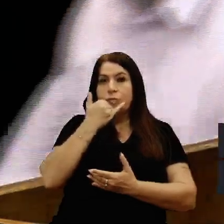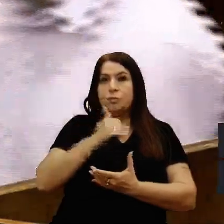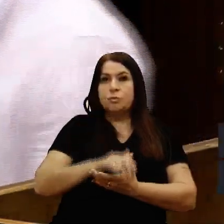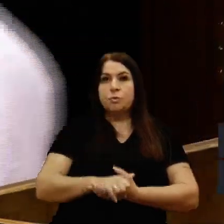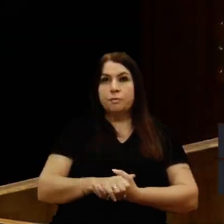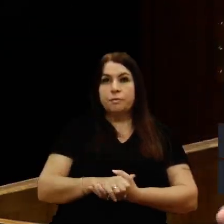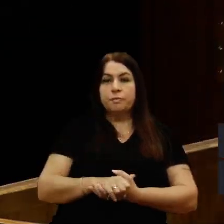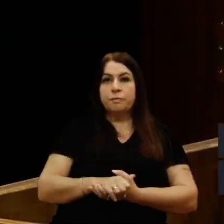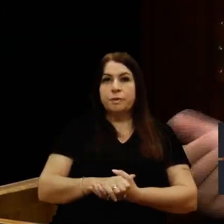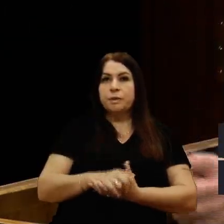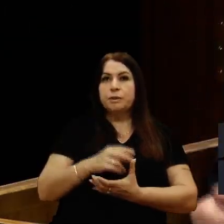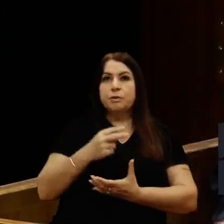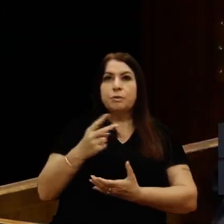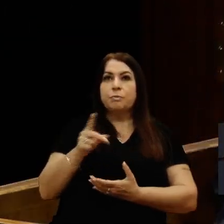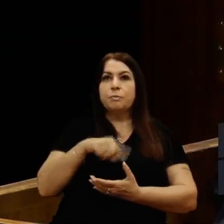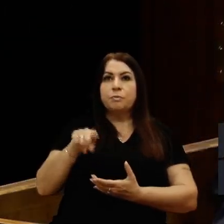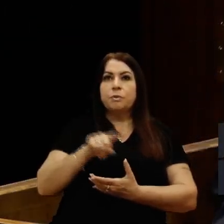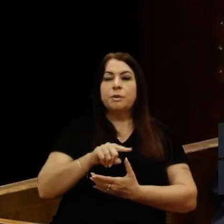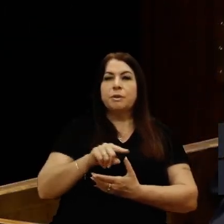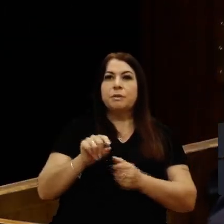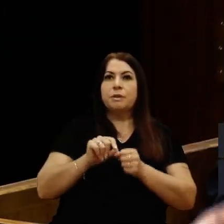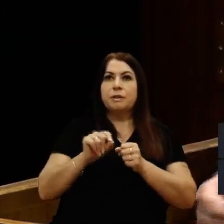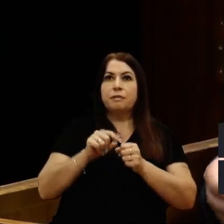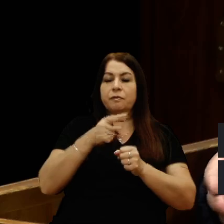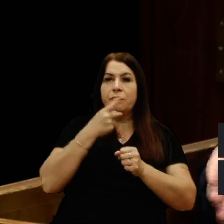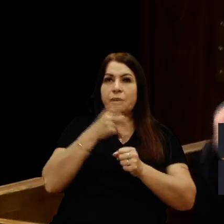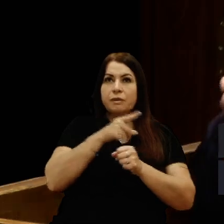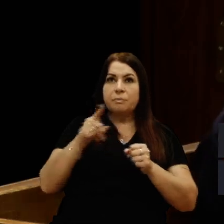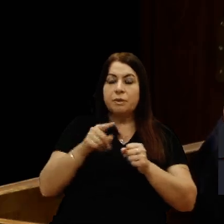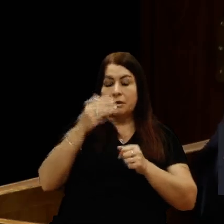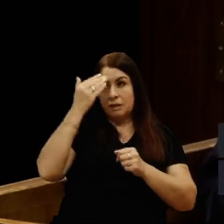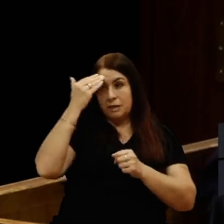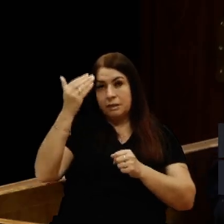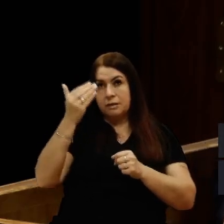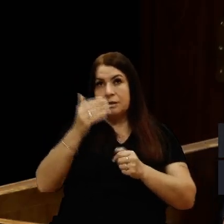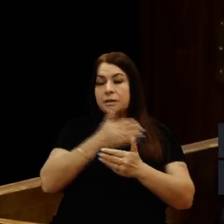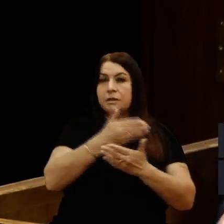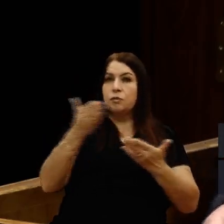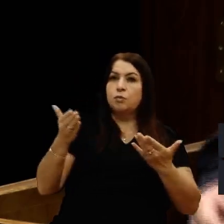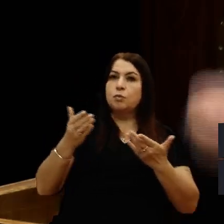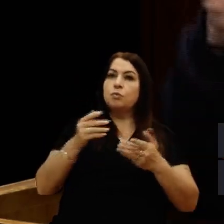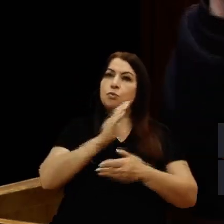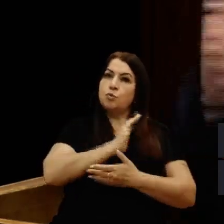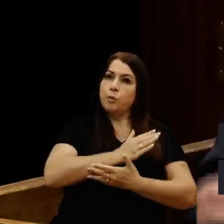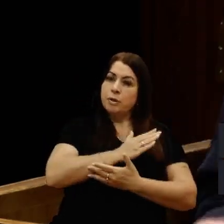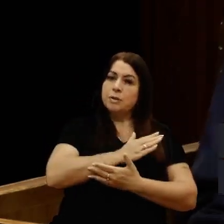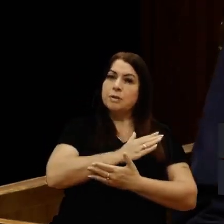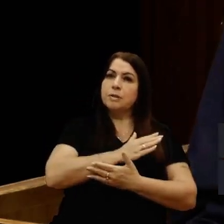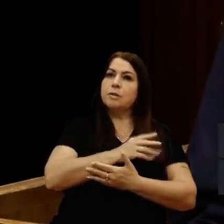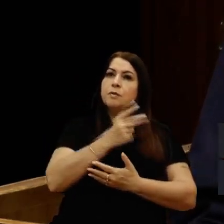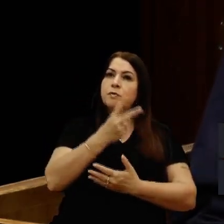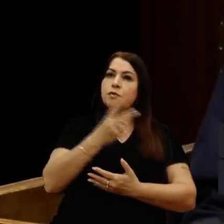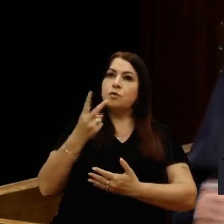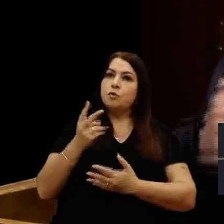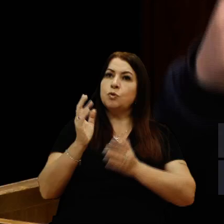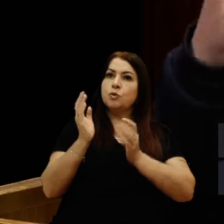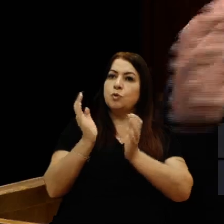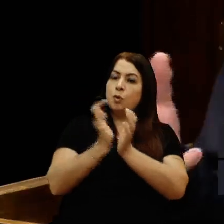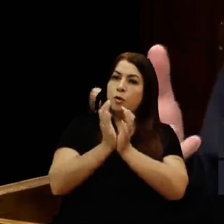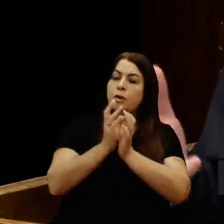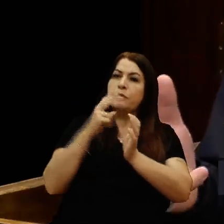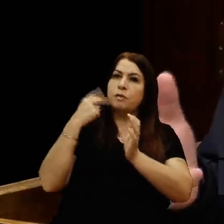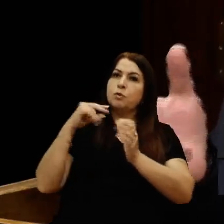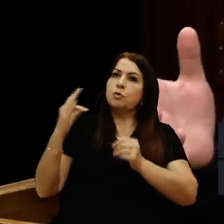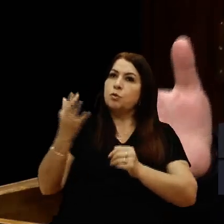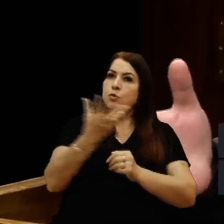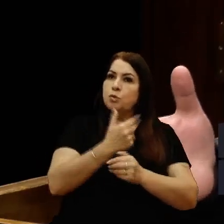alguém que eu não venha ter feito menção aqui. Quero agradecer imensamente de coração os 22 colegas vereadores e